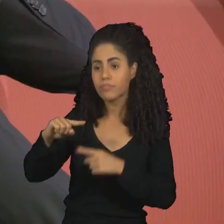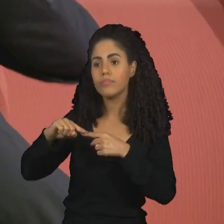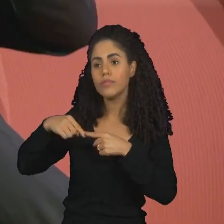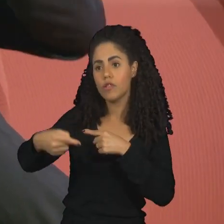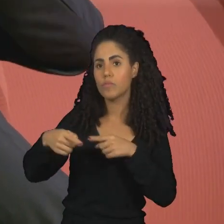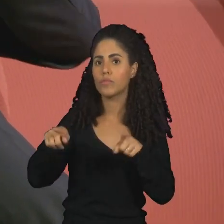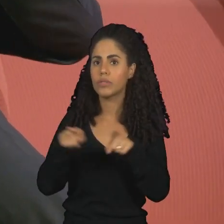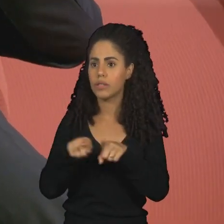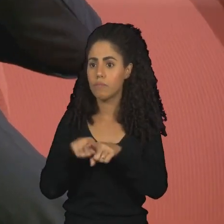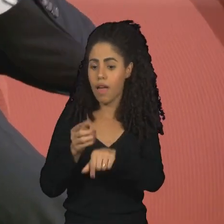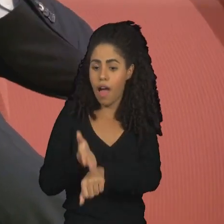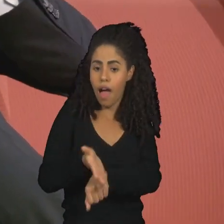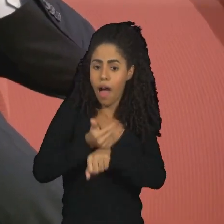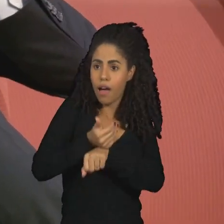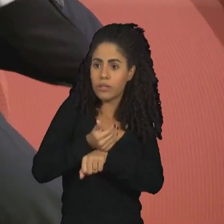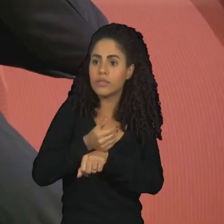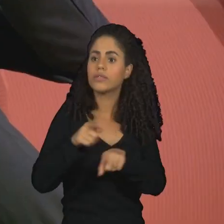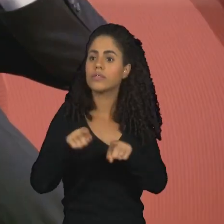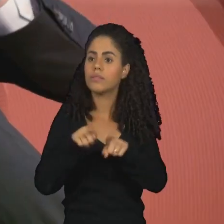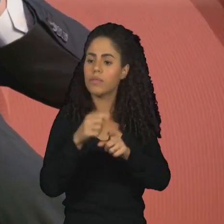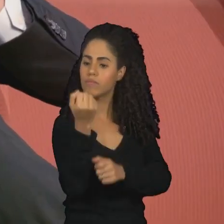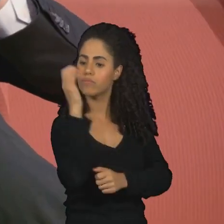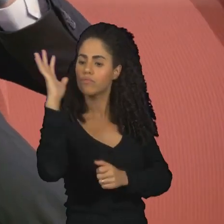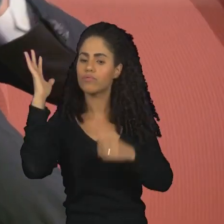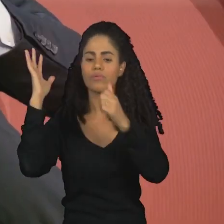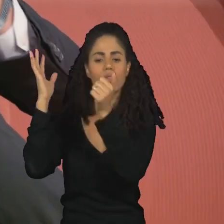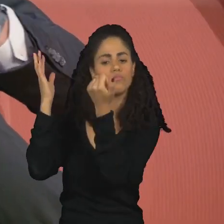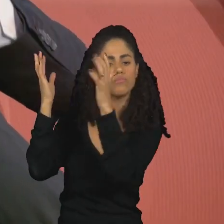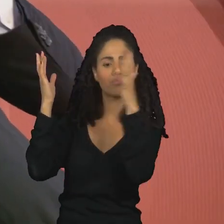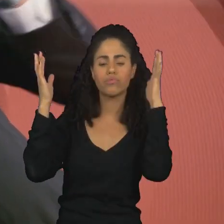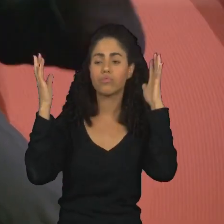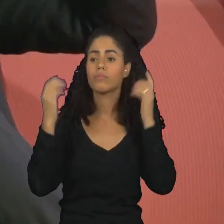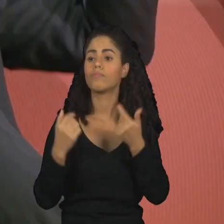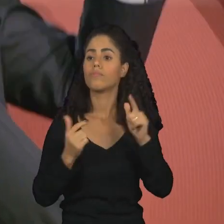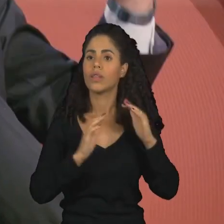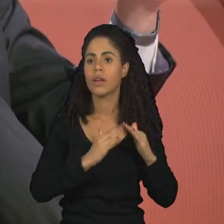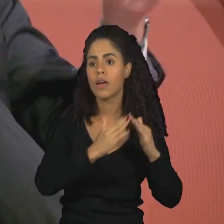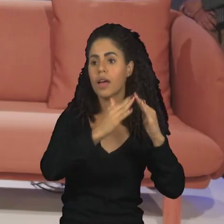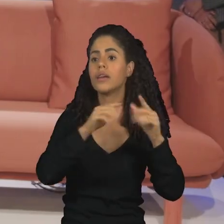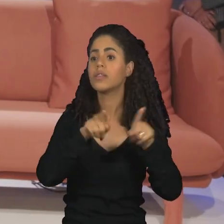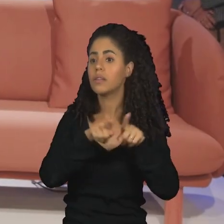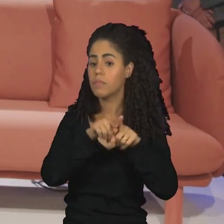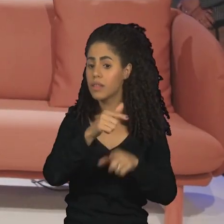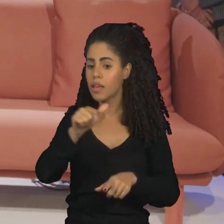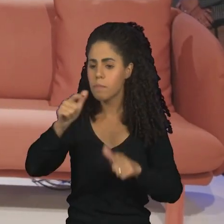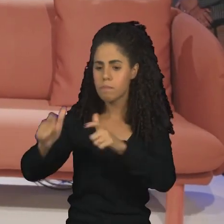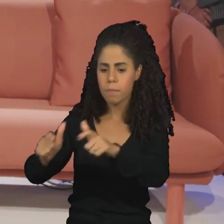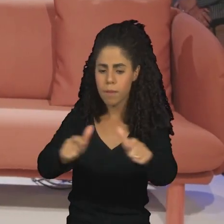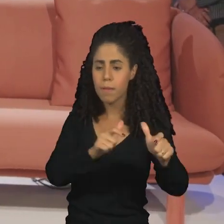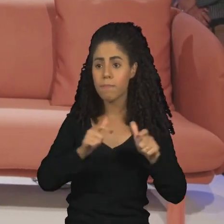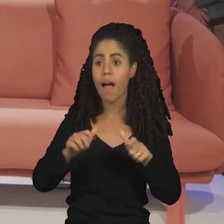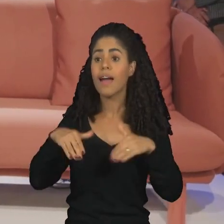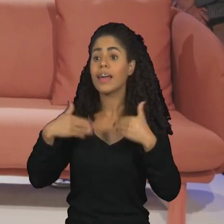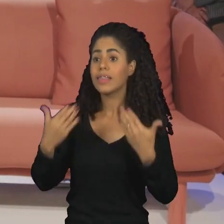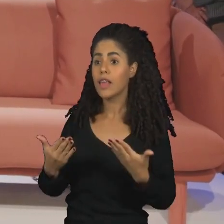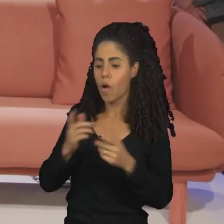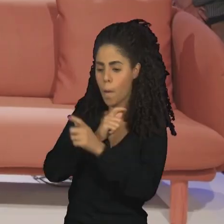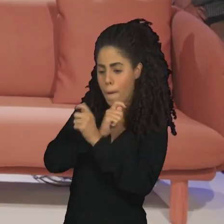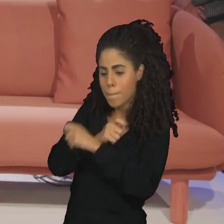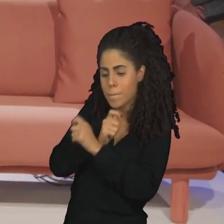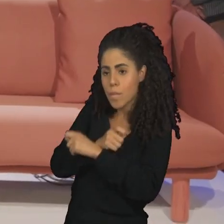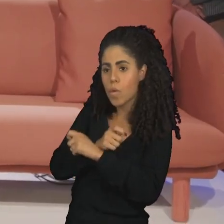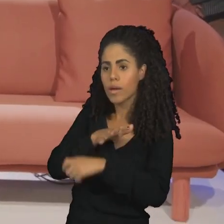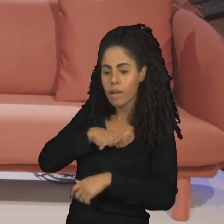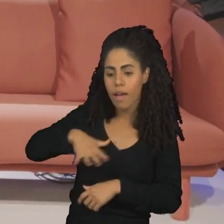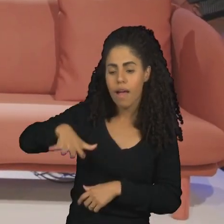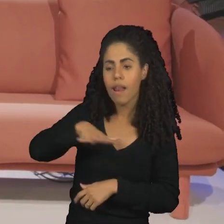Depois, antes disso, tem Parque da Cidade, que é outra favela, comunidade, e o Vidigal. Então, a PUC está nesse